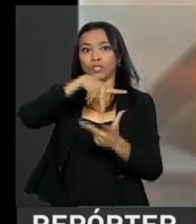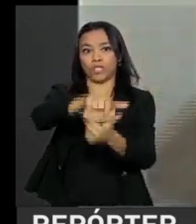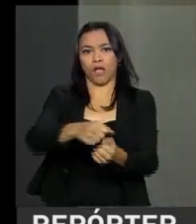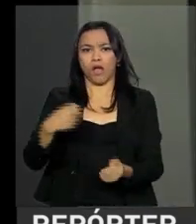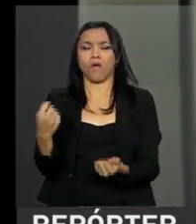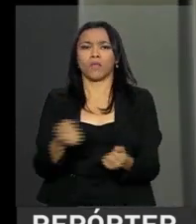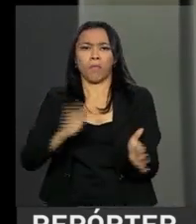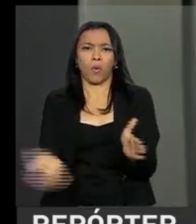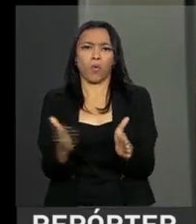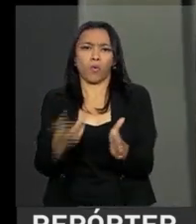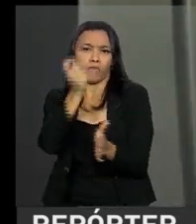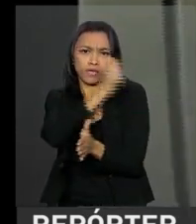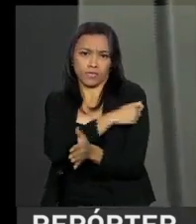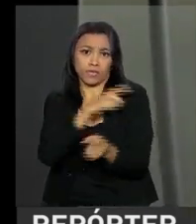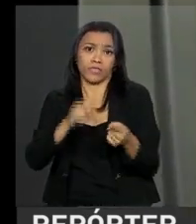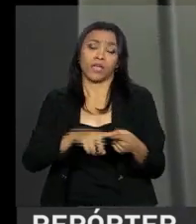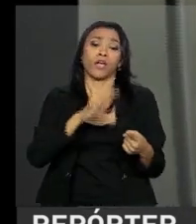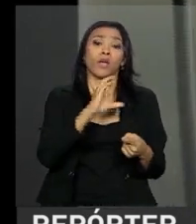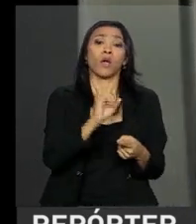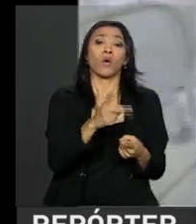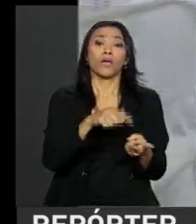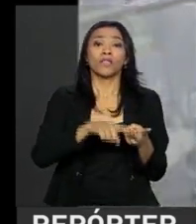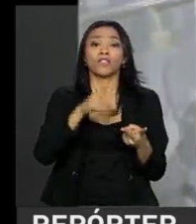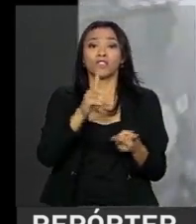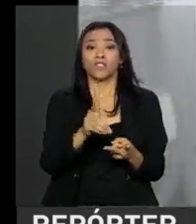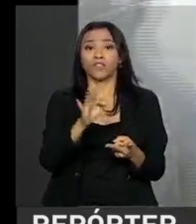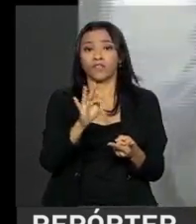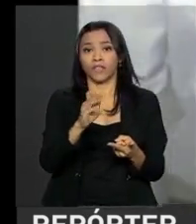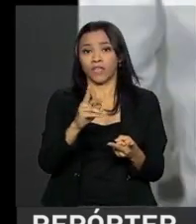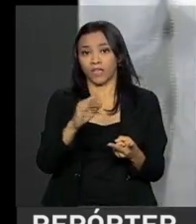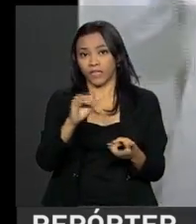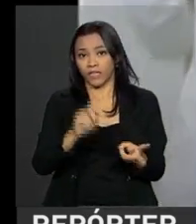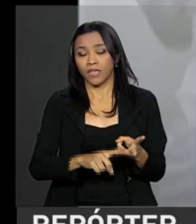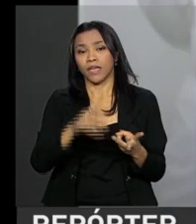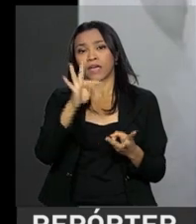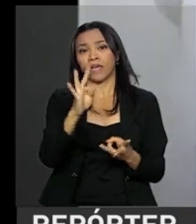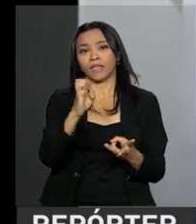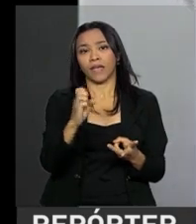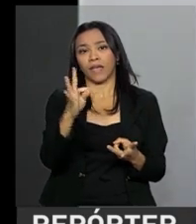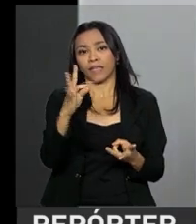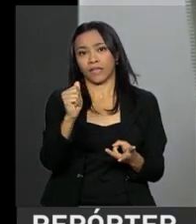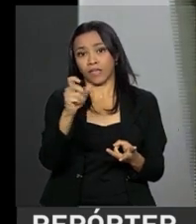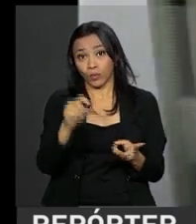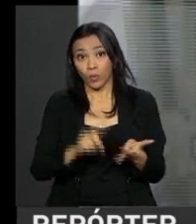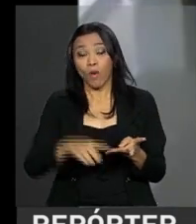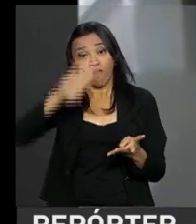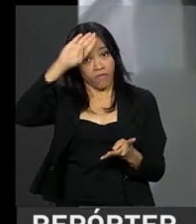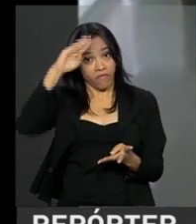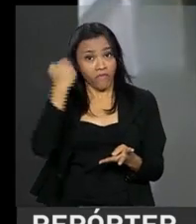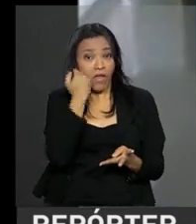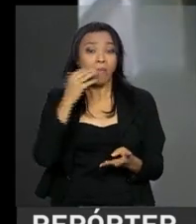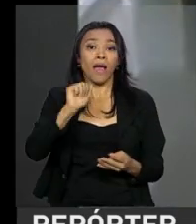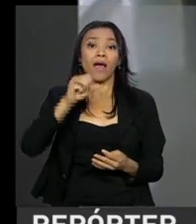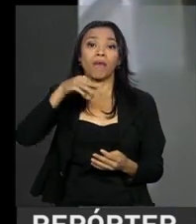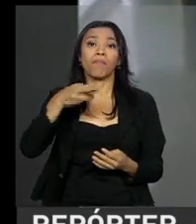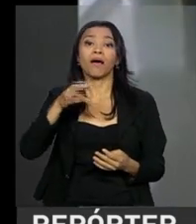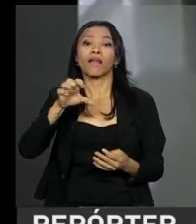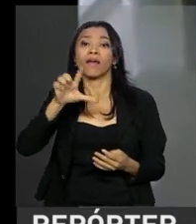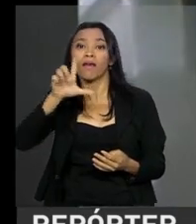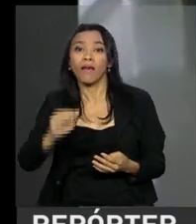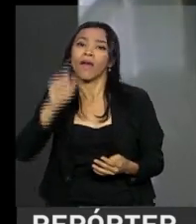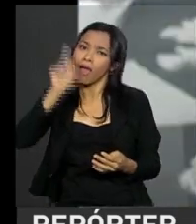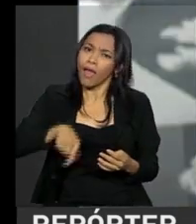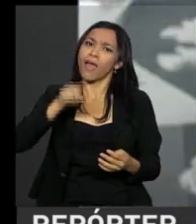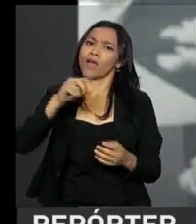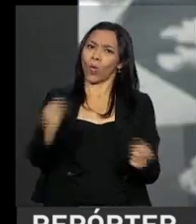vacinas doenças como coqueluche difteria tétano hepatite b e febre amarela estão hoje controladas graças